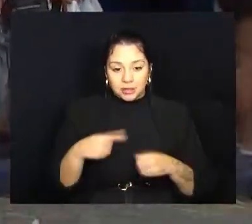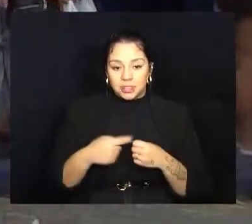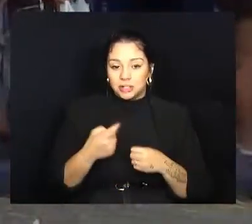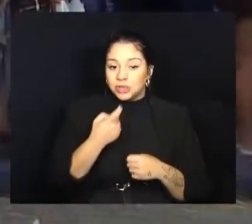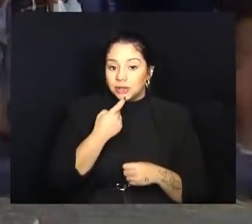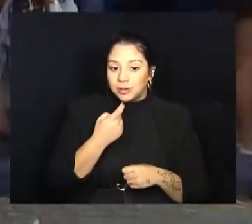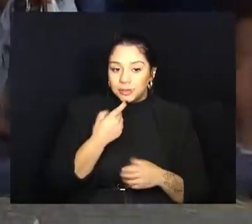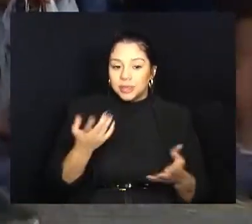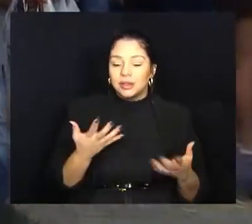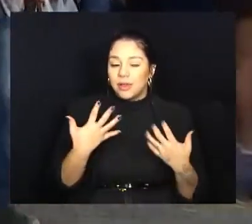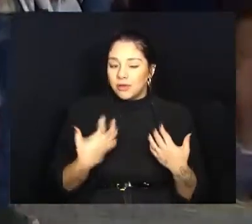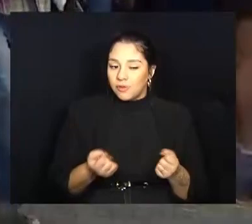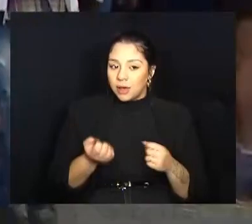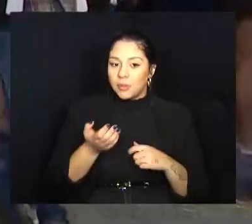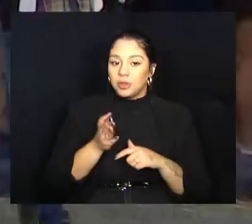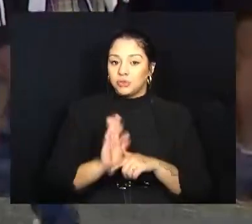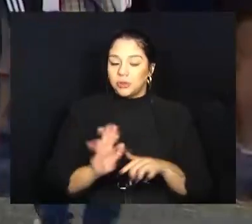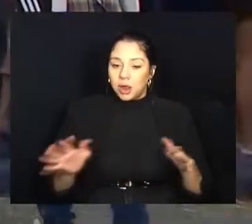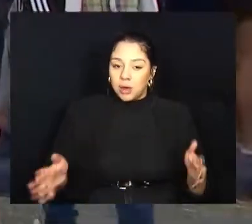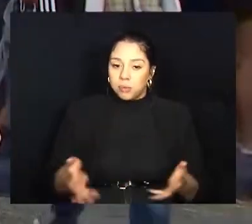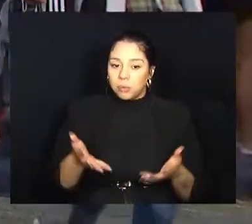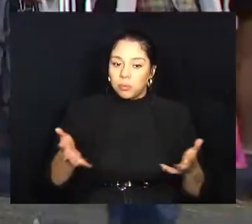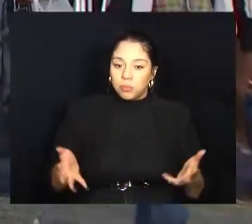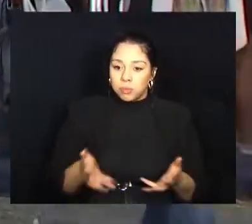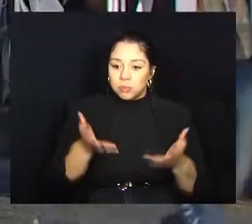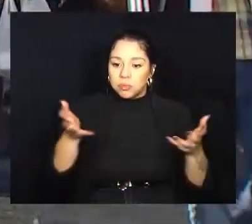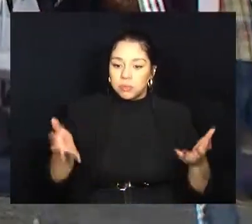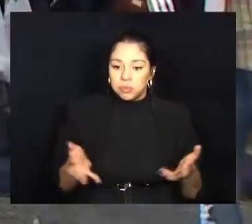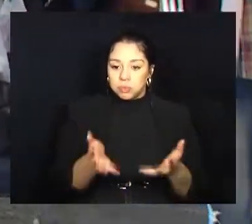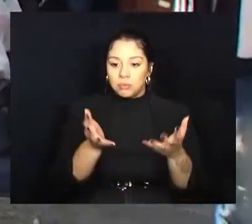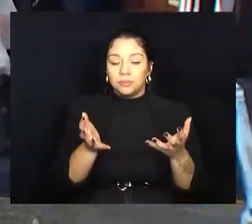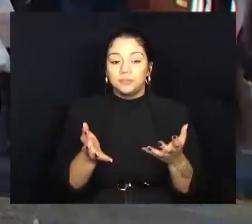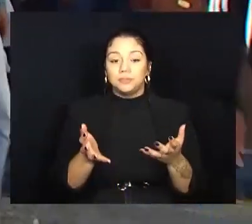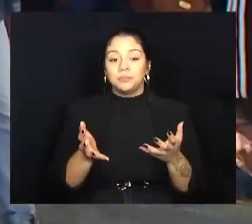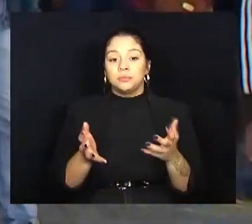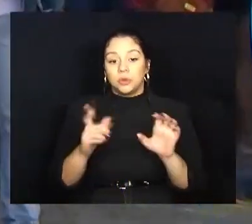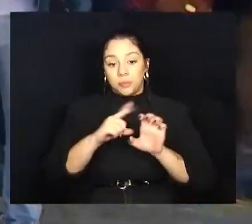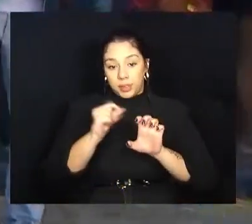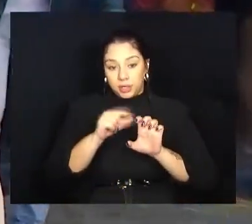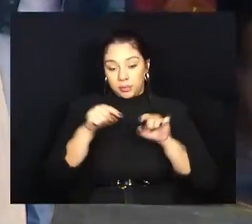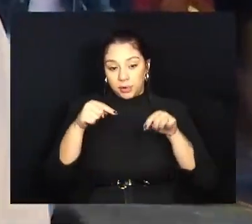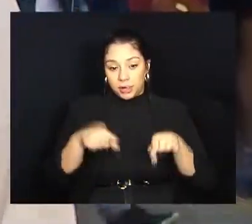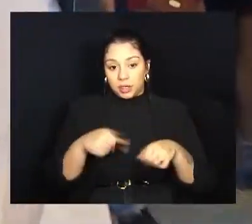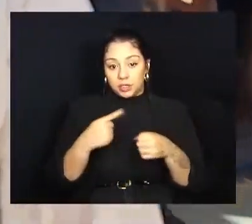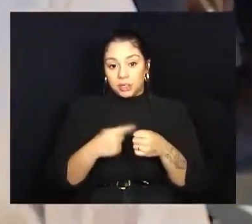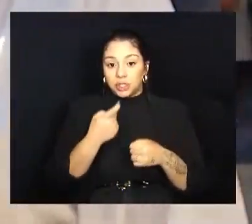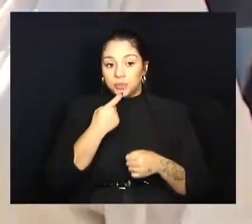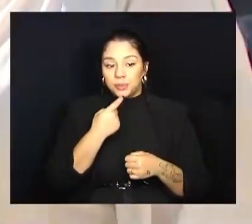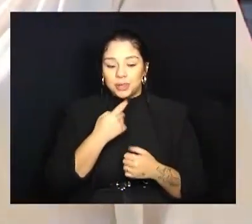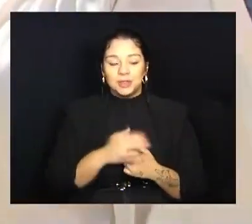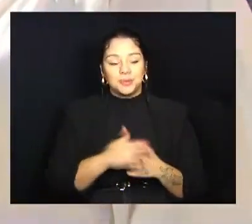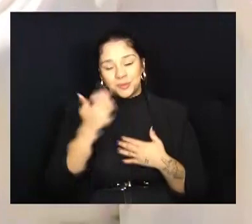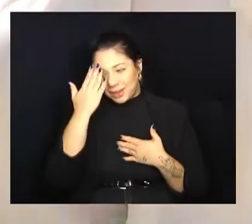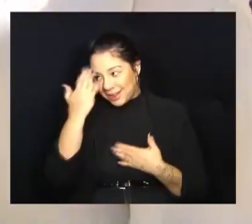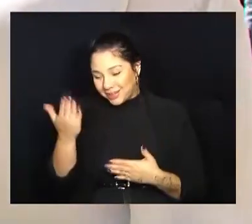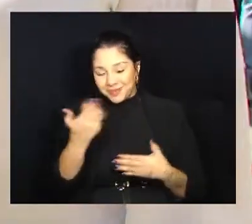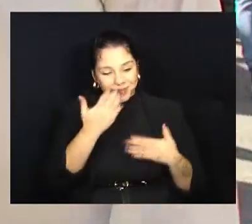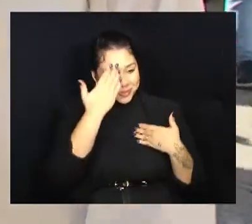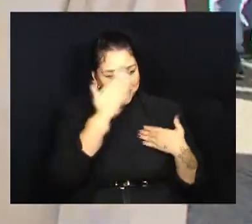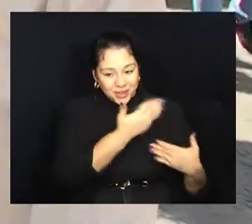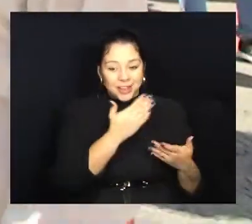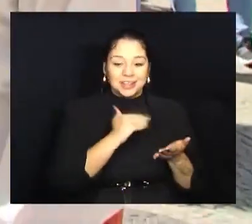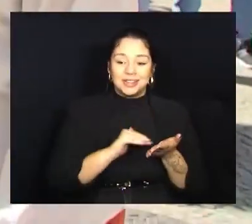Campinas. Vamos ajudar a fomentar aqui o empreendedorismo da cidade de Campinas. Muito obrigado. Obrigada, secretária. A gente